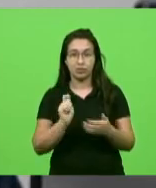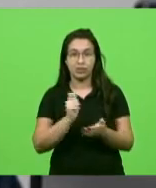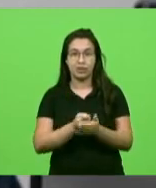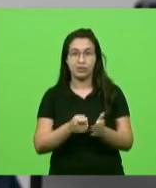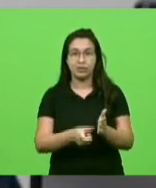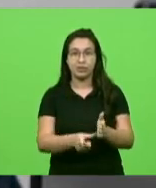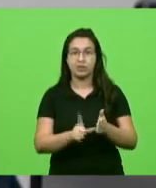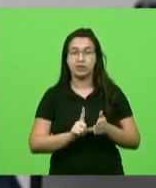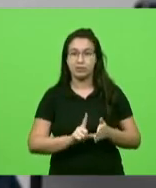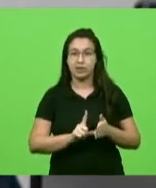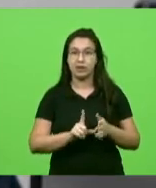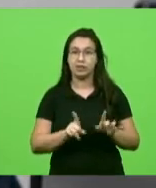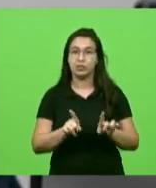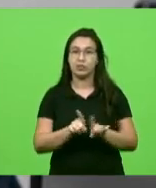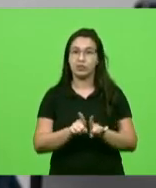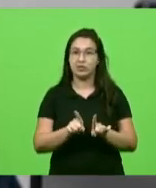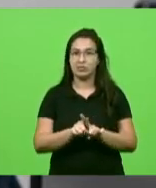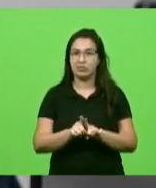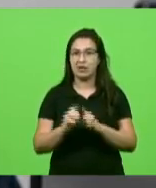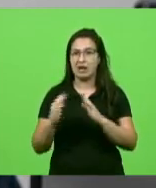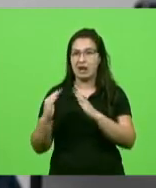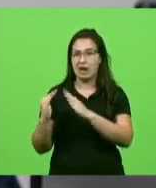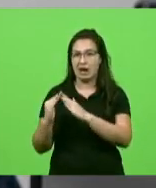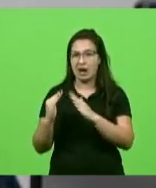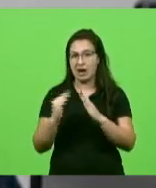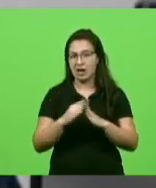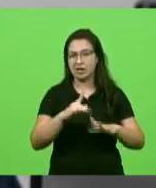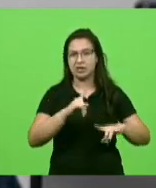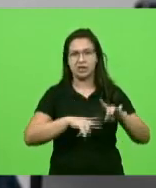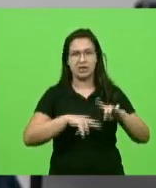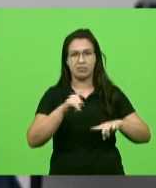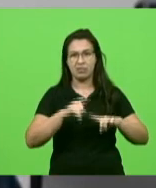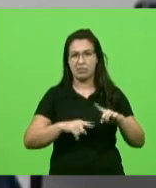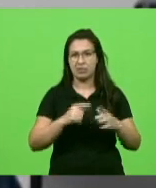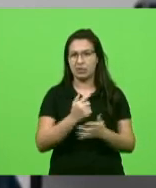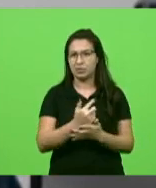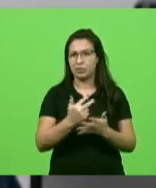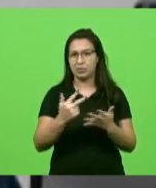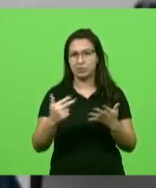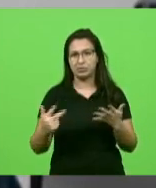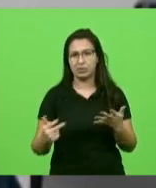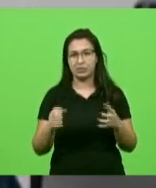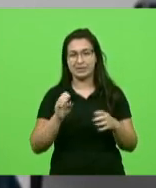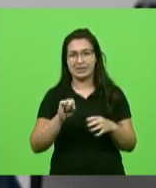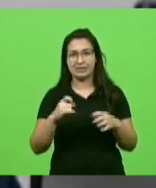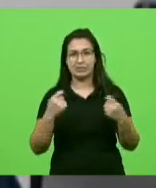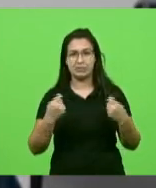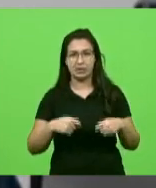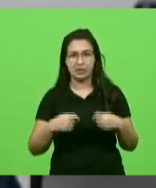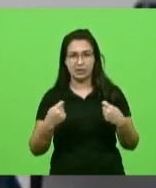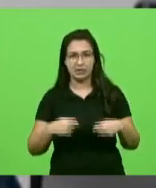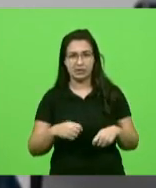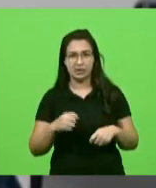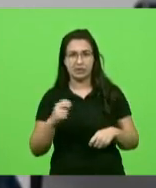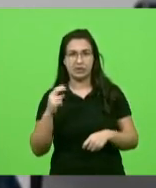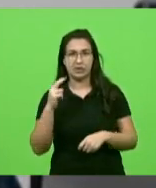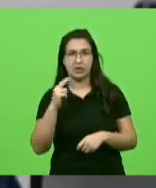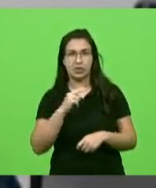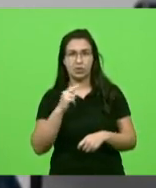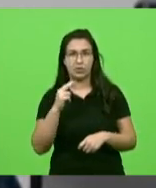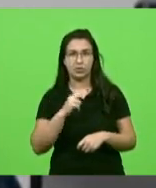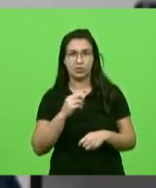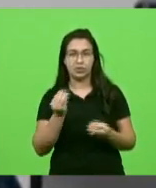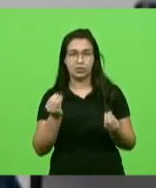bem serviços locação de imóveis e móveis e equipamentos execução de obras necessárias à efetivação de medidas de mitigação